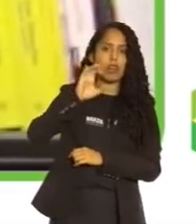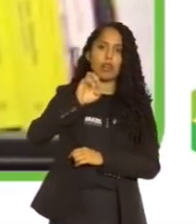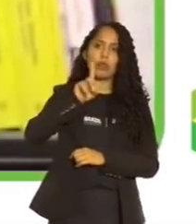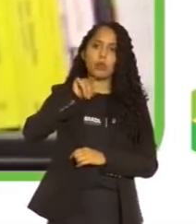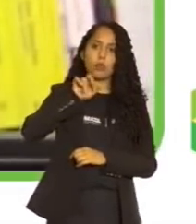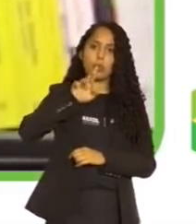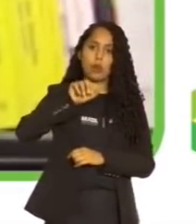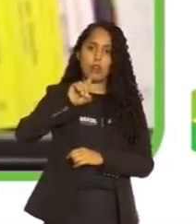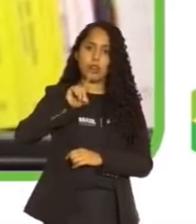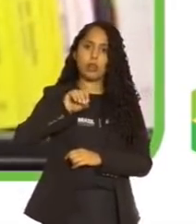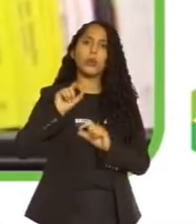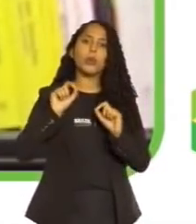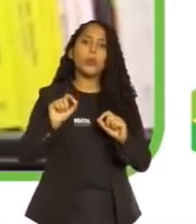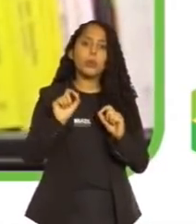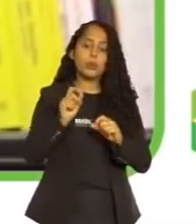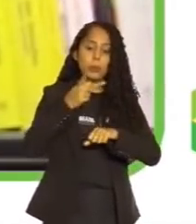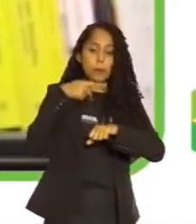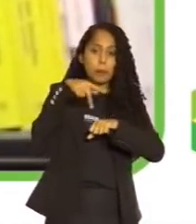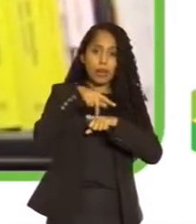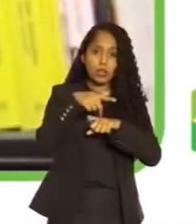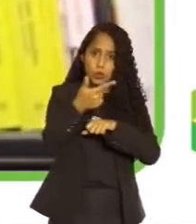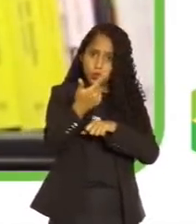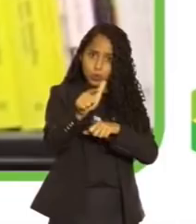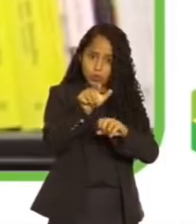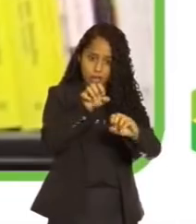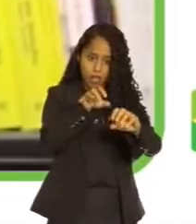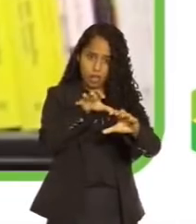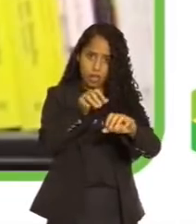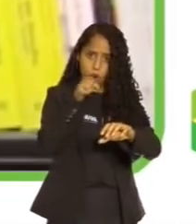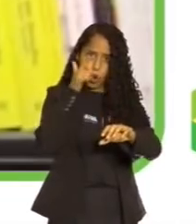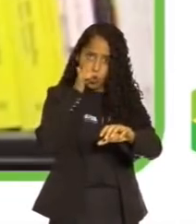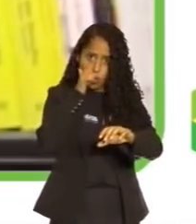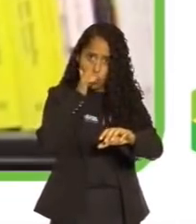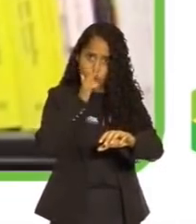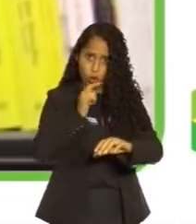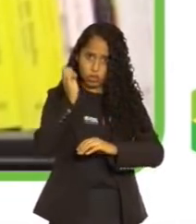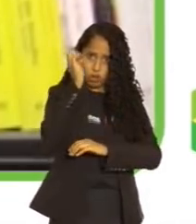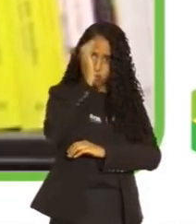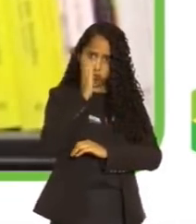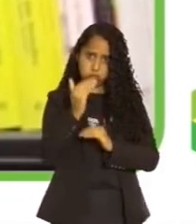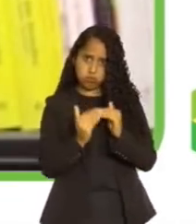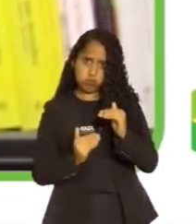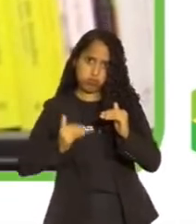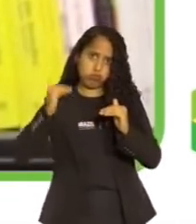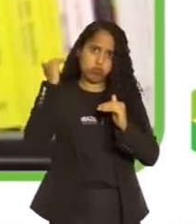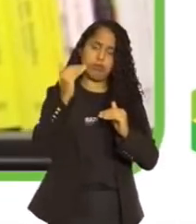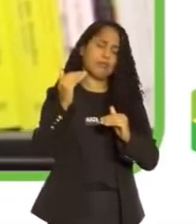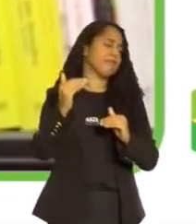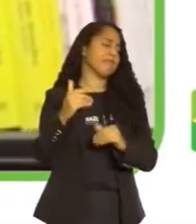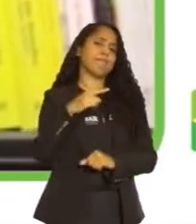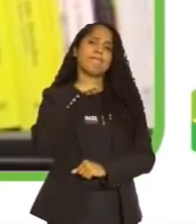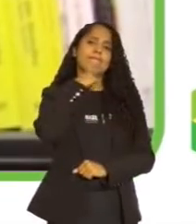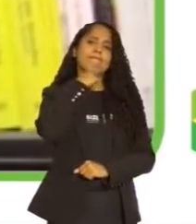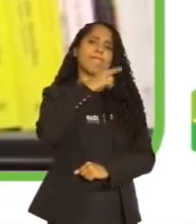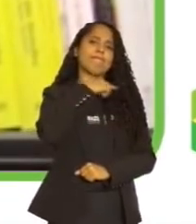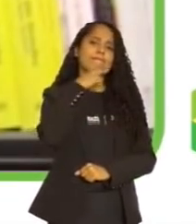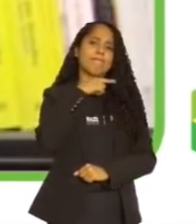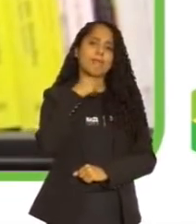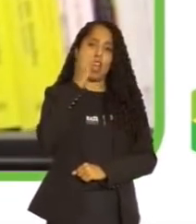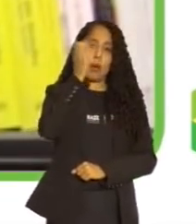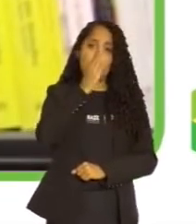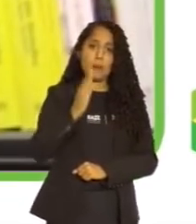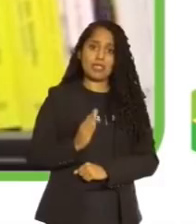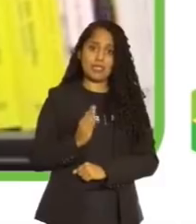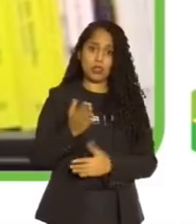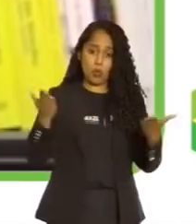não conseguirá jamais ser uma nação. Eliane, o Brasil nesses 2 anos perdeu 10 anos. Nós fomos para trás